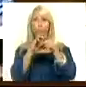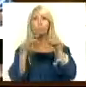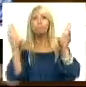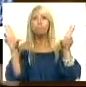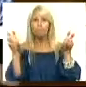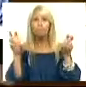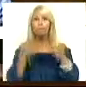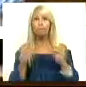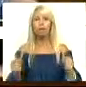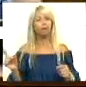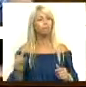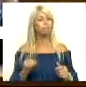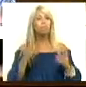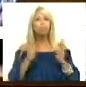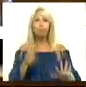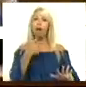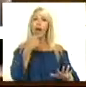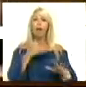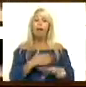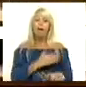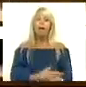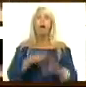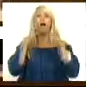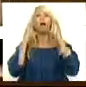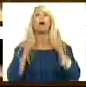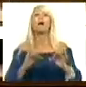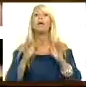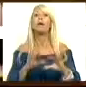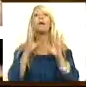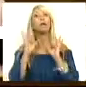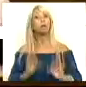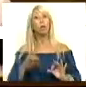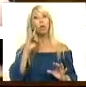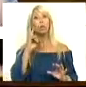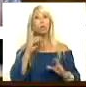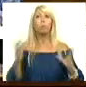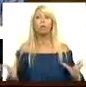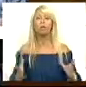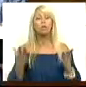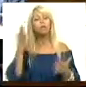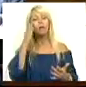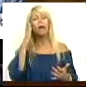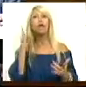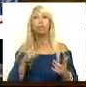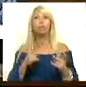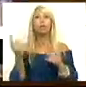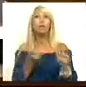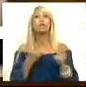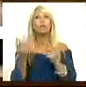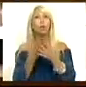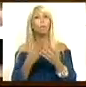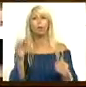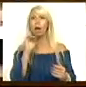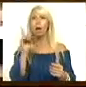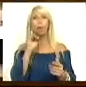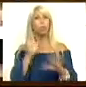ter cautela, precaução e prevenção e por isso nós consideramos que a discussão desta matéria é extraordinariamente importante. Depois